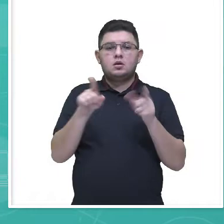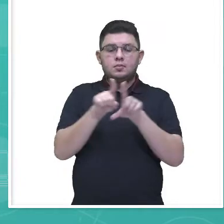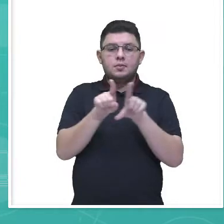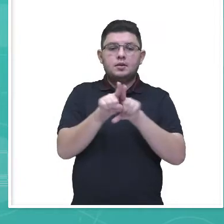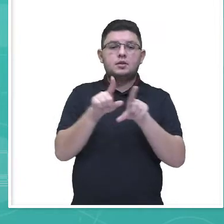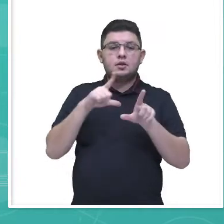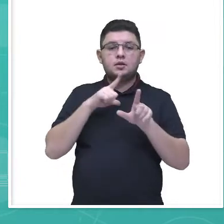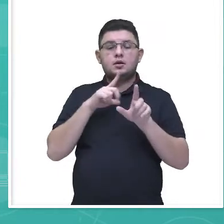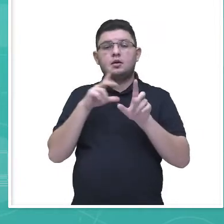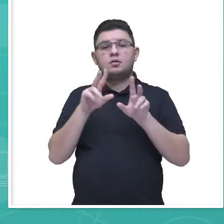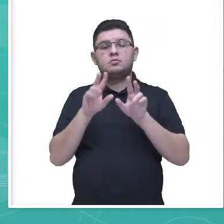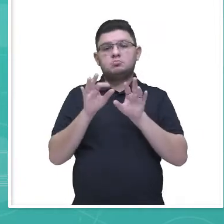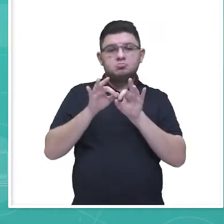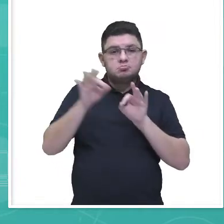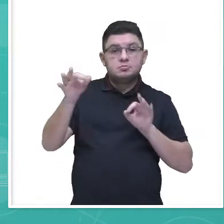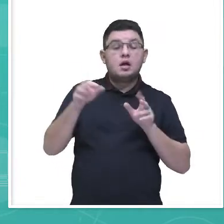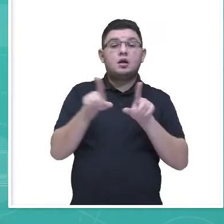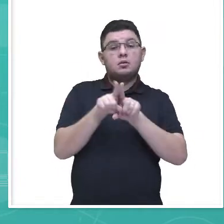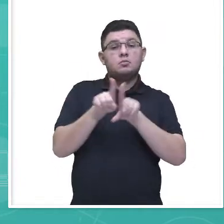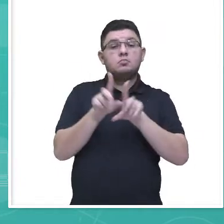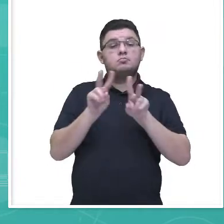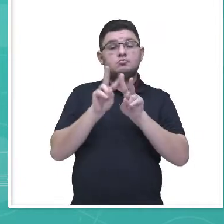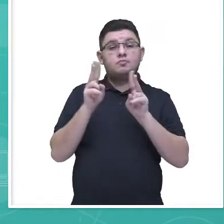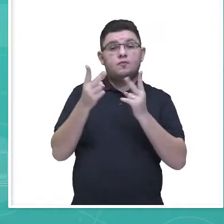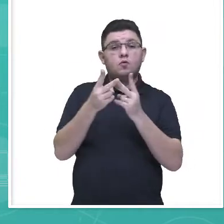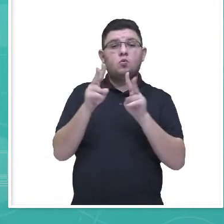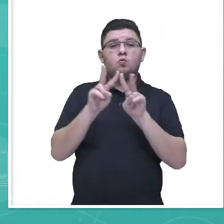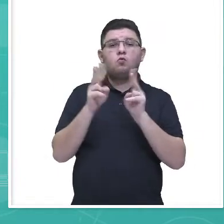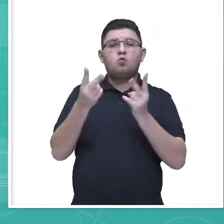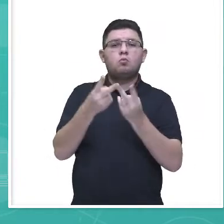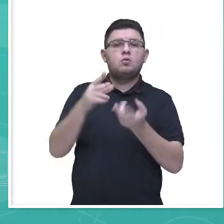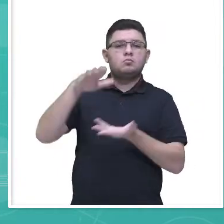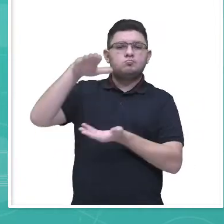o litro, no caso. Então, você tem aí,